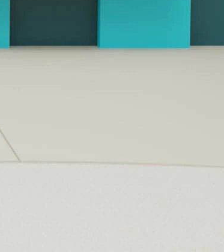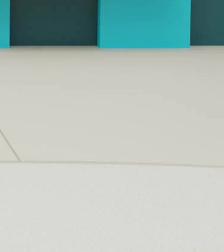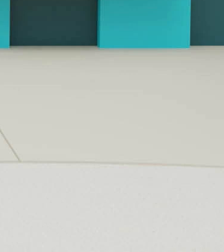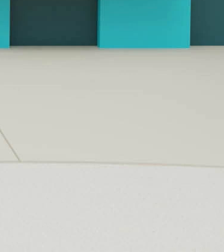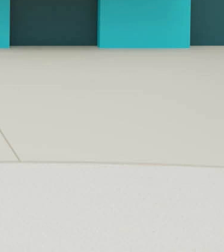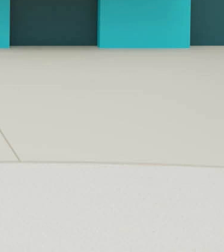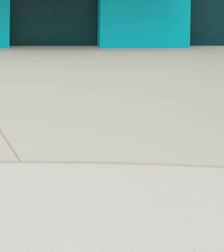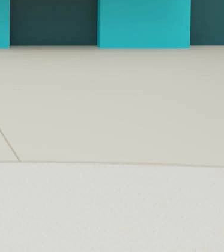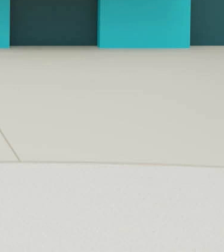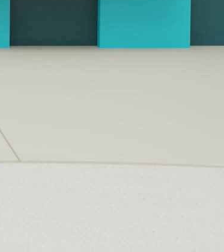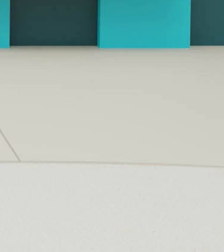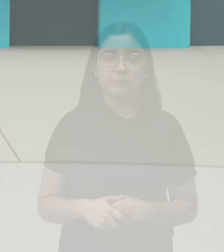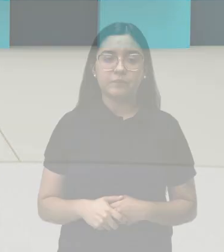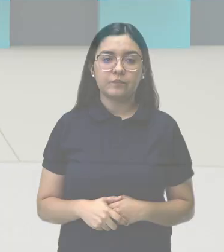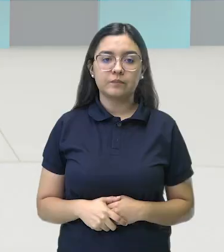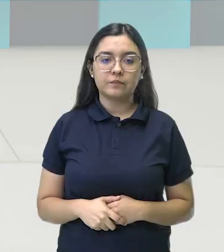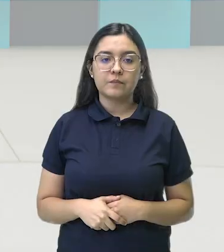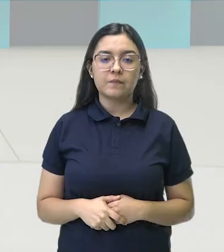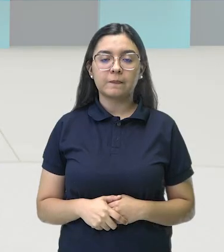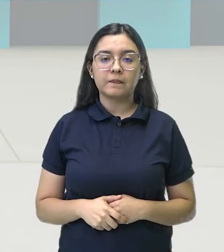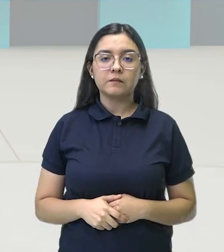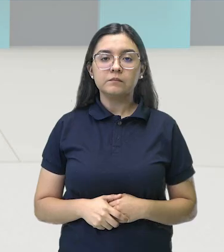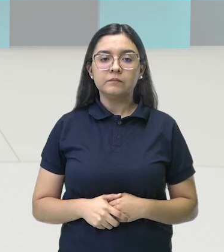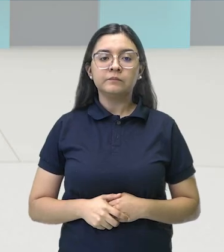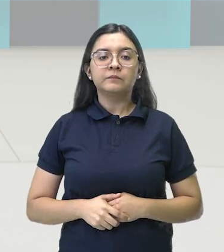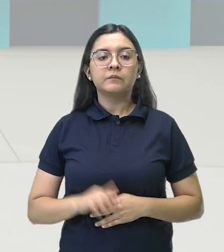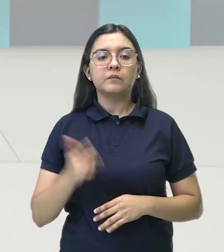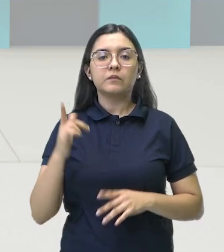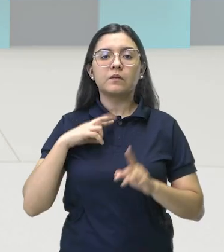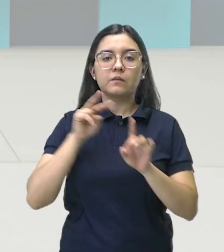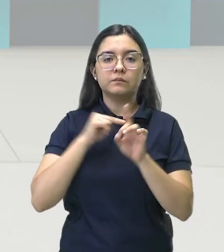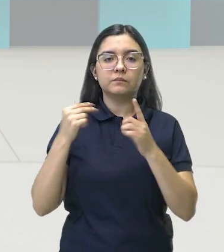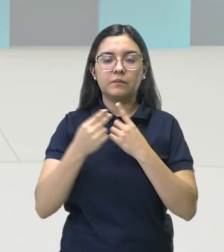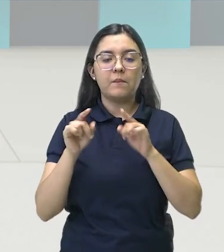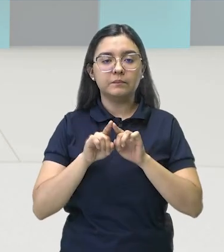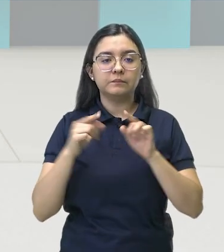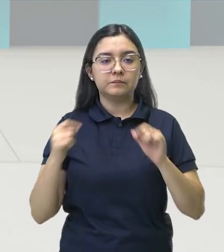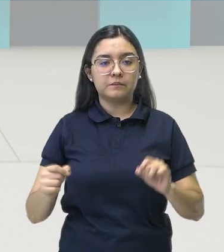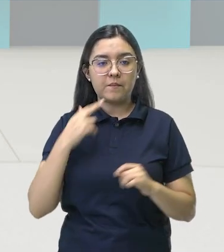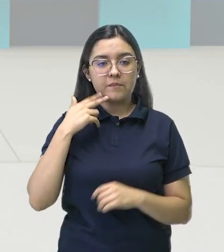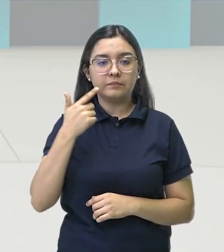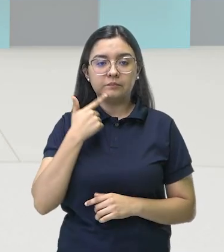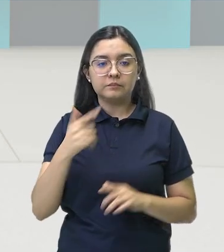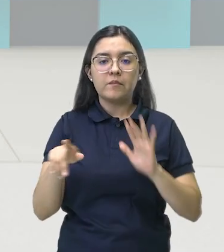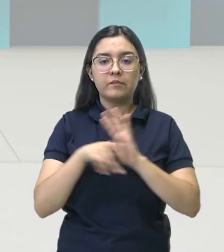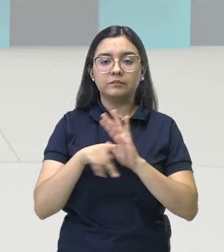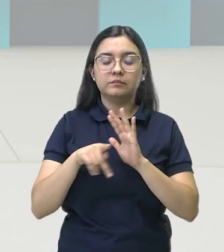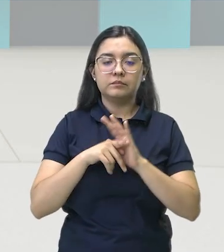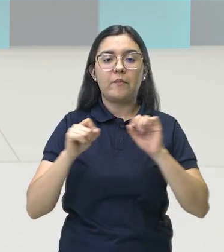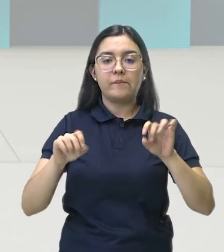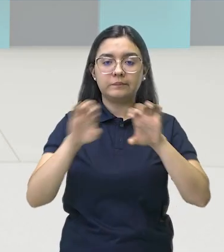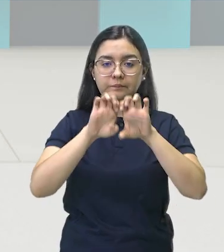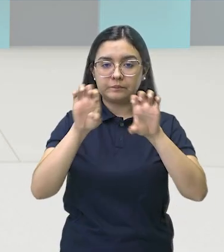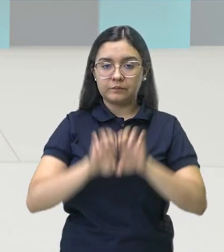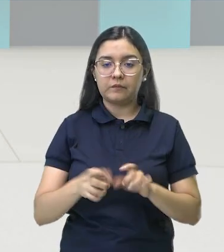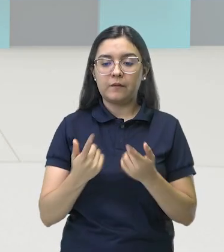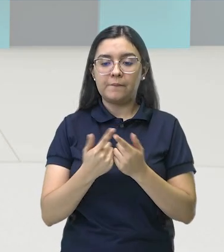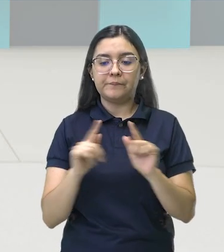outra mensagem, com outro olhar. Enquanto a língua, eu tenho uma estrutura